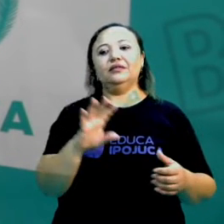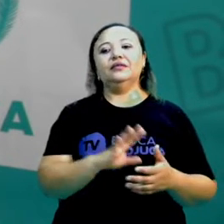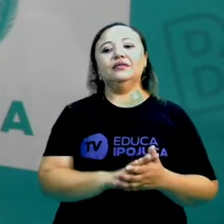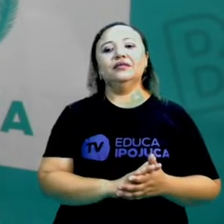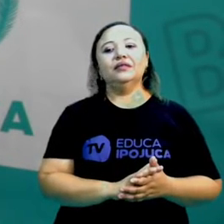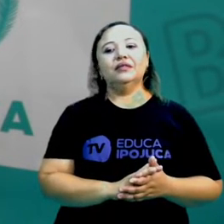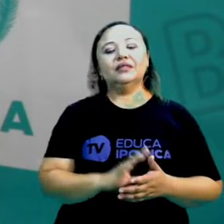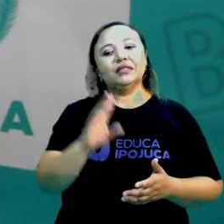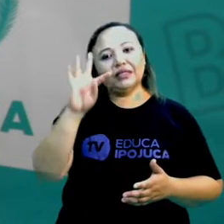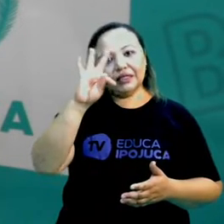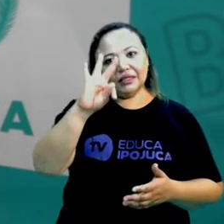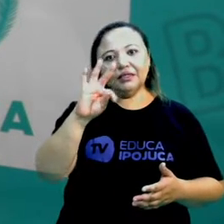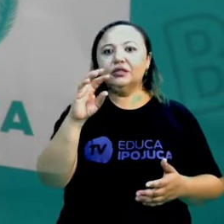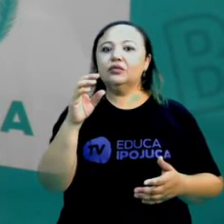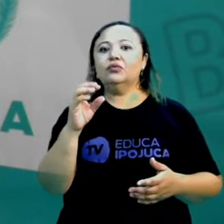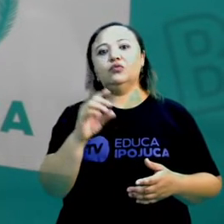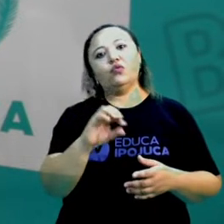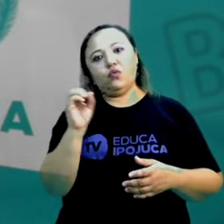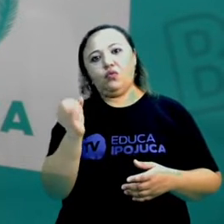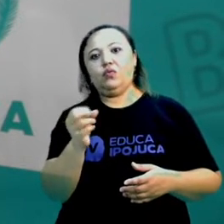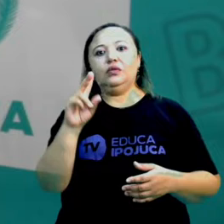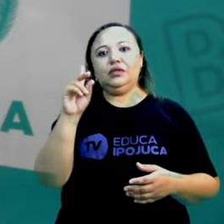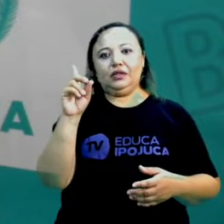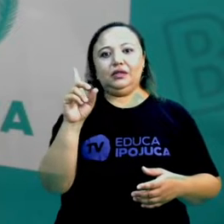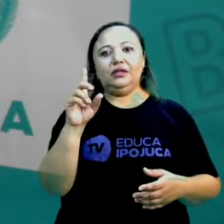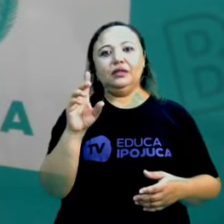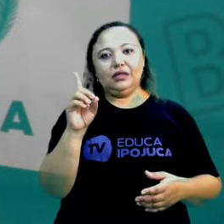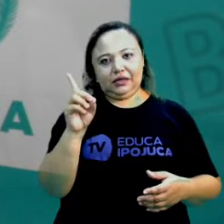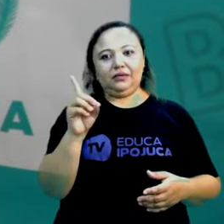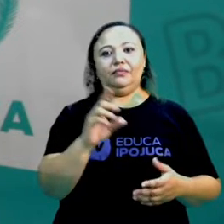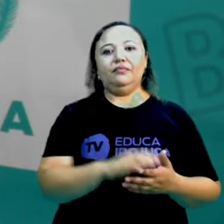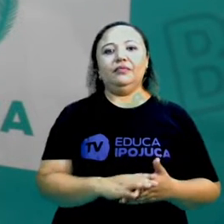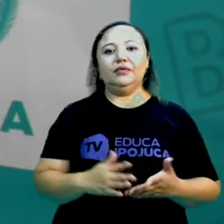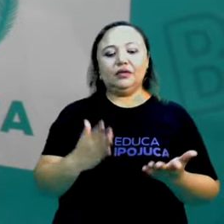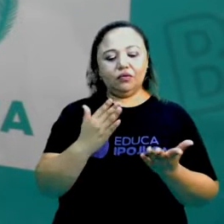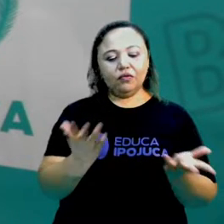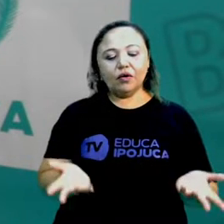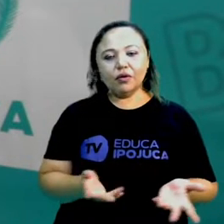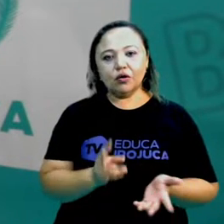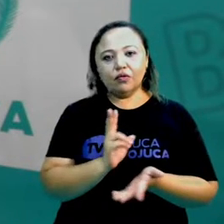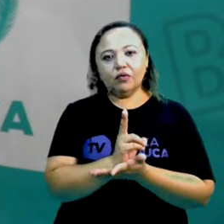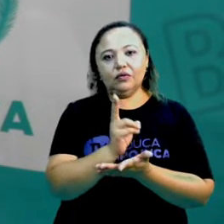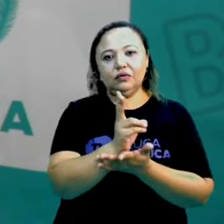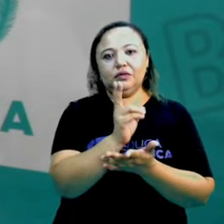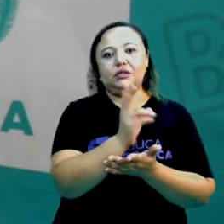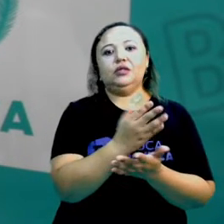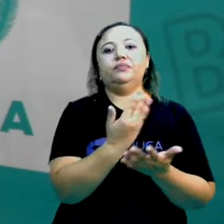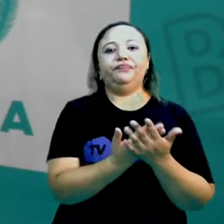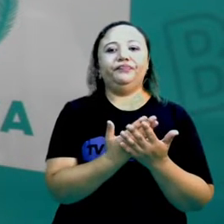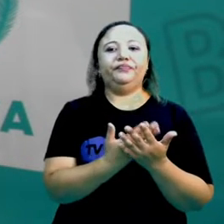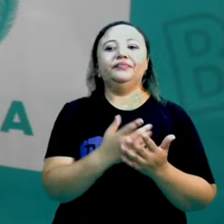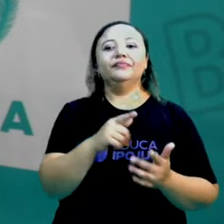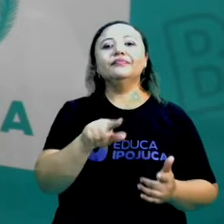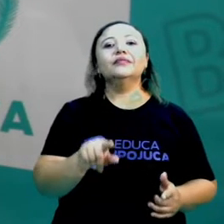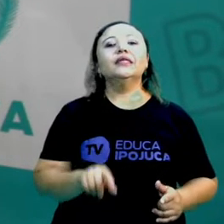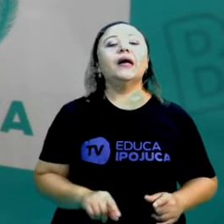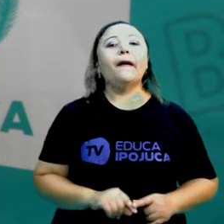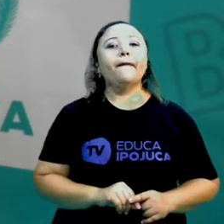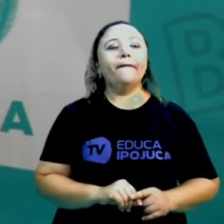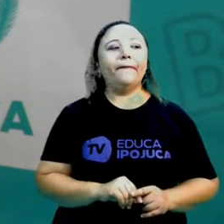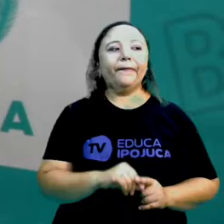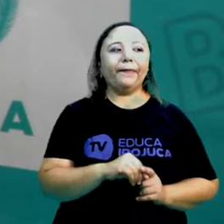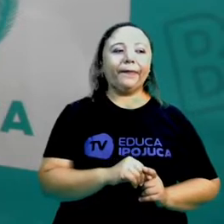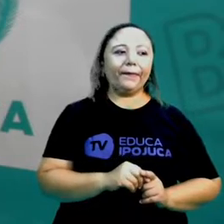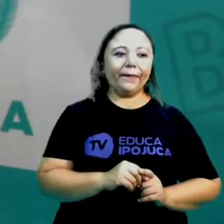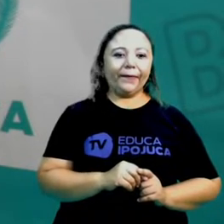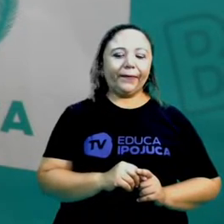T e o T pelo D. Então, vamos lá continuar a nossa aula de hoje, tá bom?